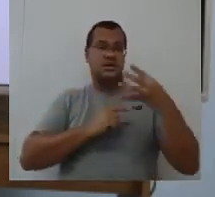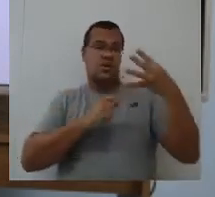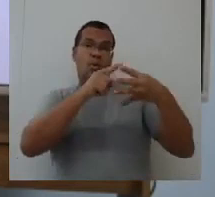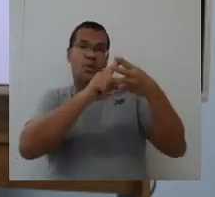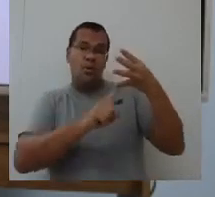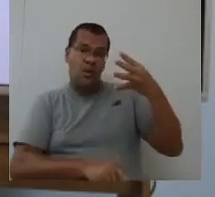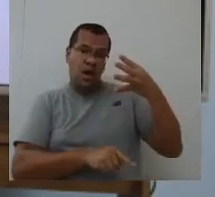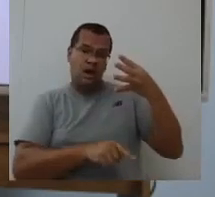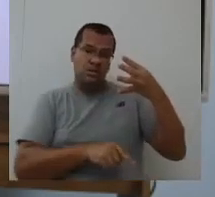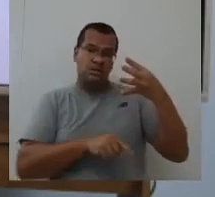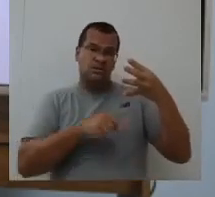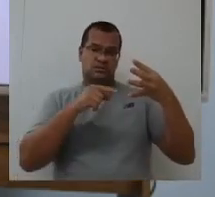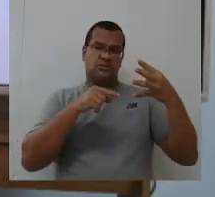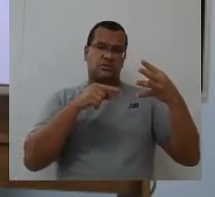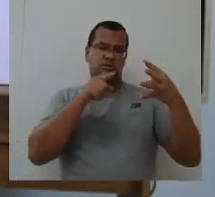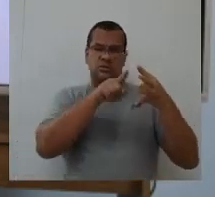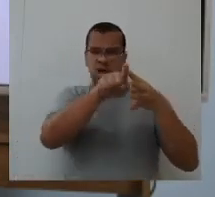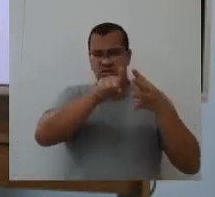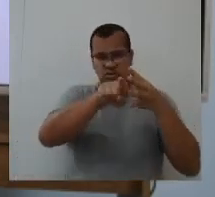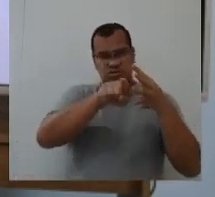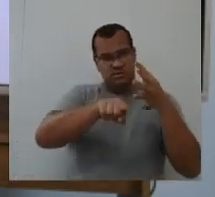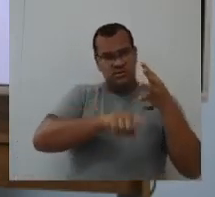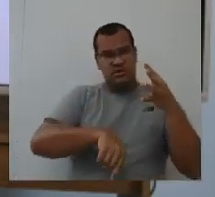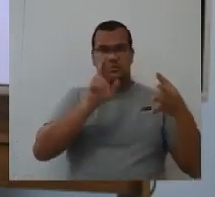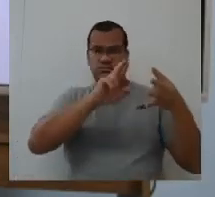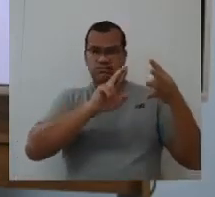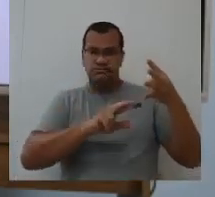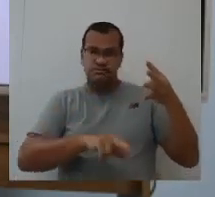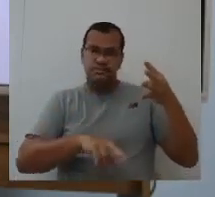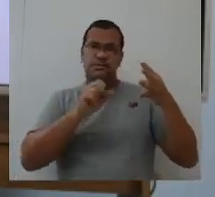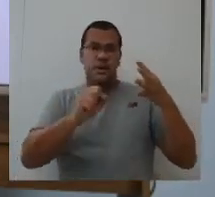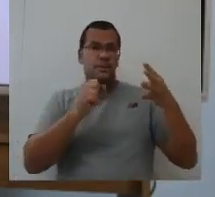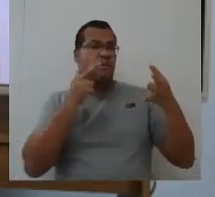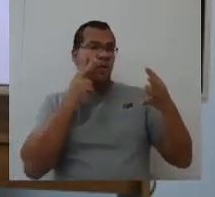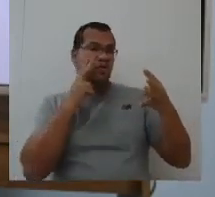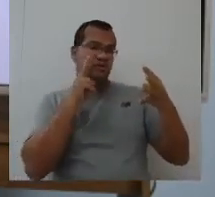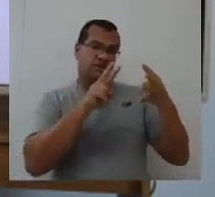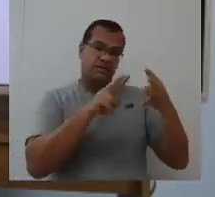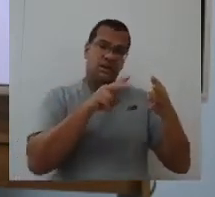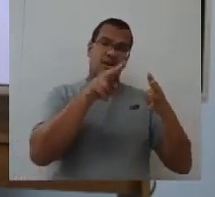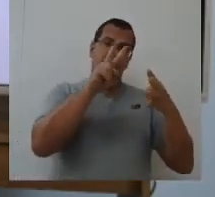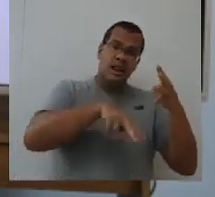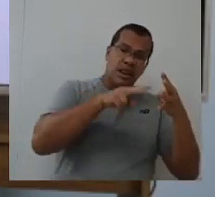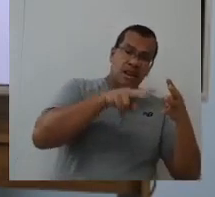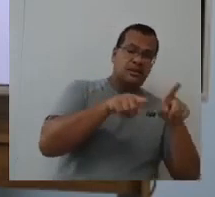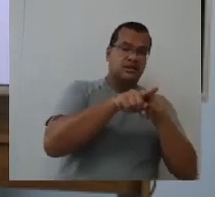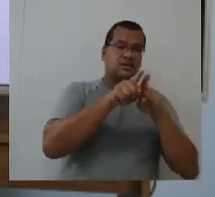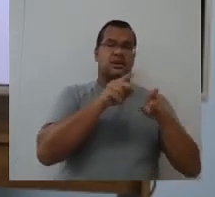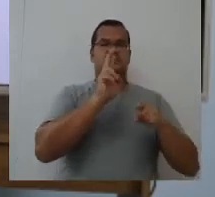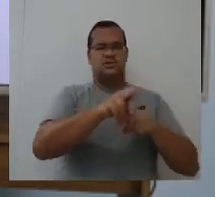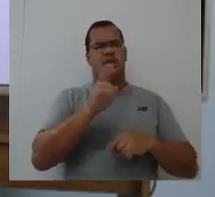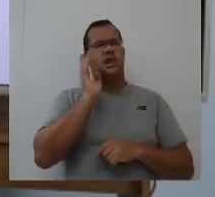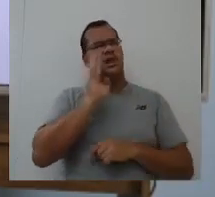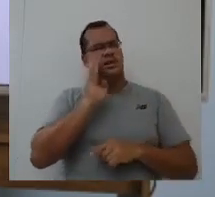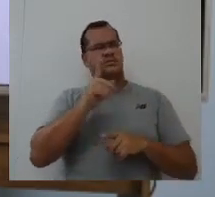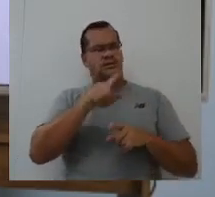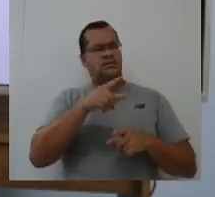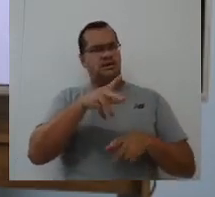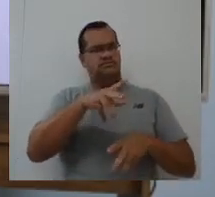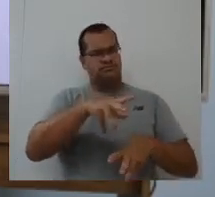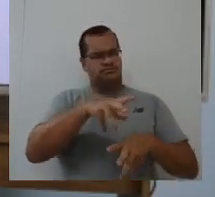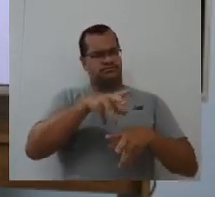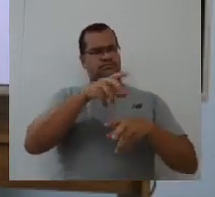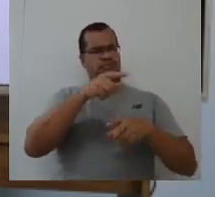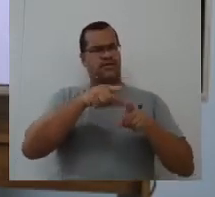de múltiplas escolhas que vocês vão poder estar vendo e respondendo. Eu acho que vai ficar bem legal, porque aí vocês vão assimilar melhor o